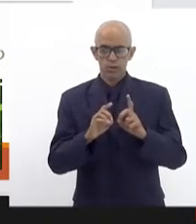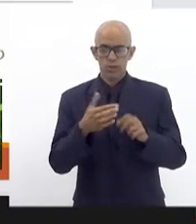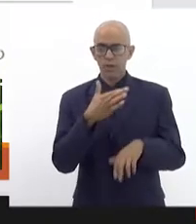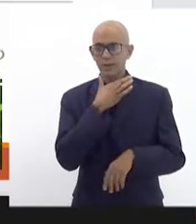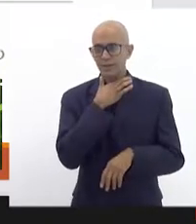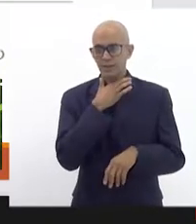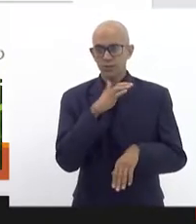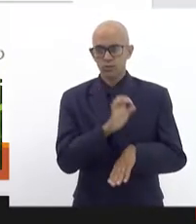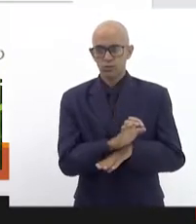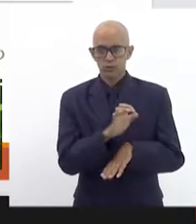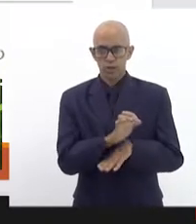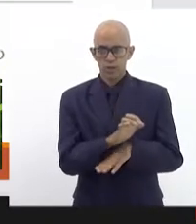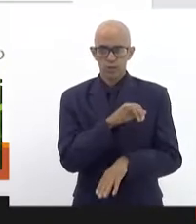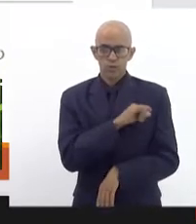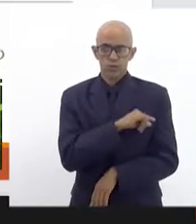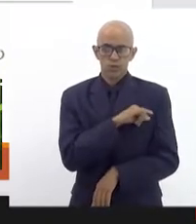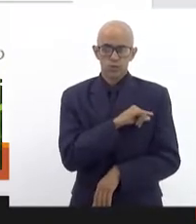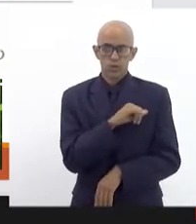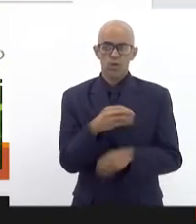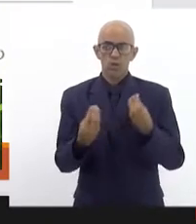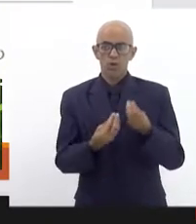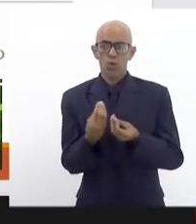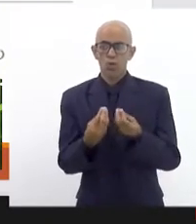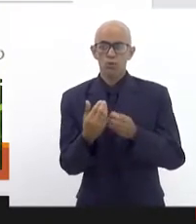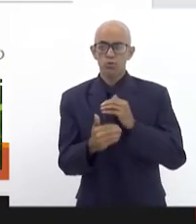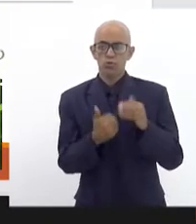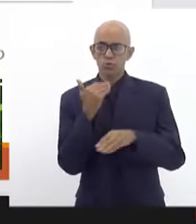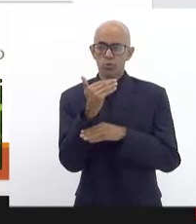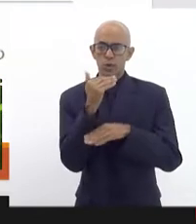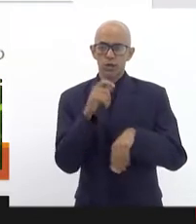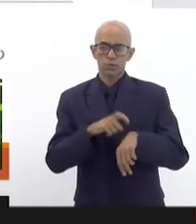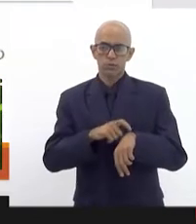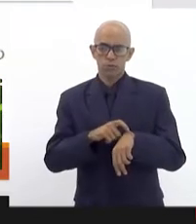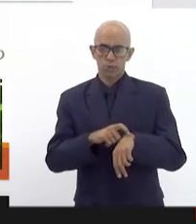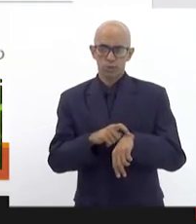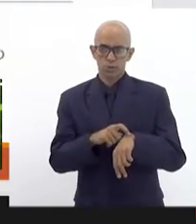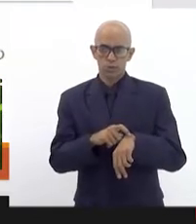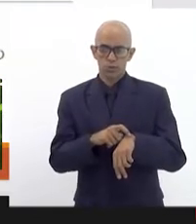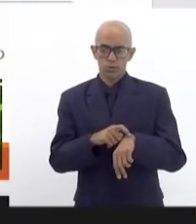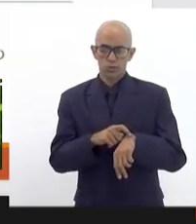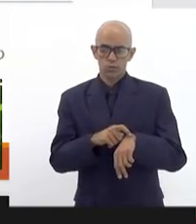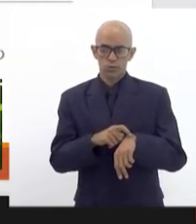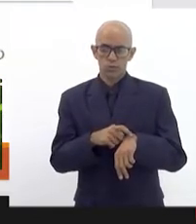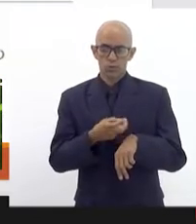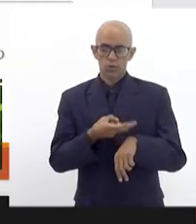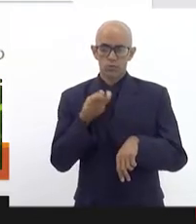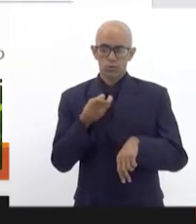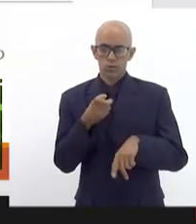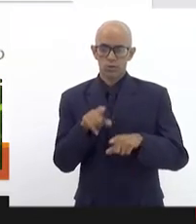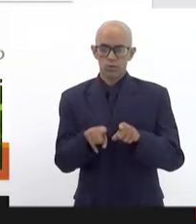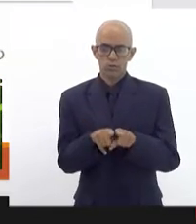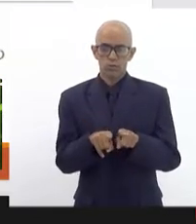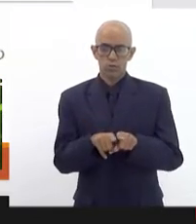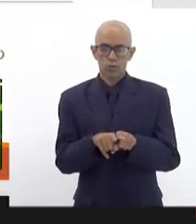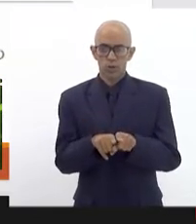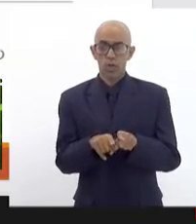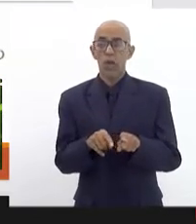Estado do Rio de Janeiro, como superar esse momento, e em um determinado momento começamos a construir uma minuta